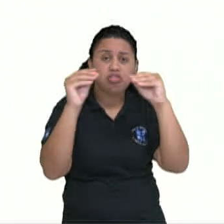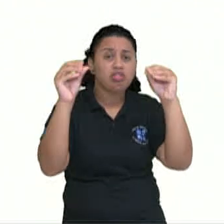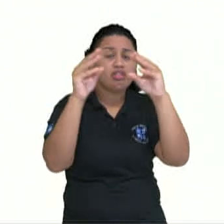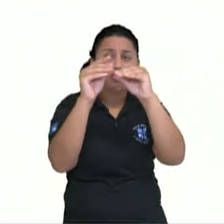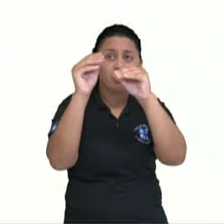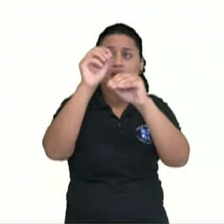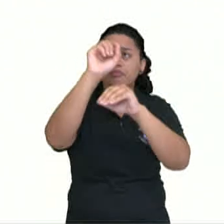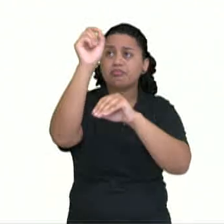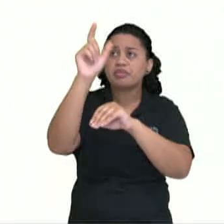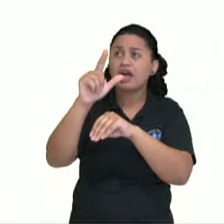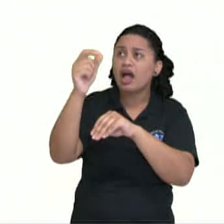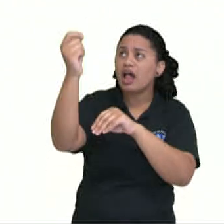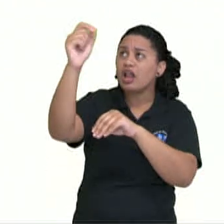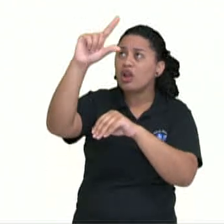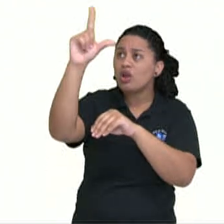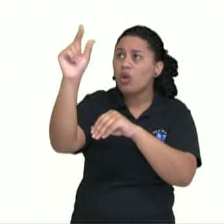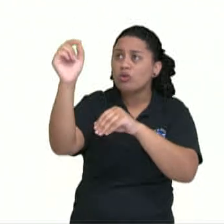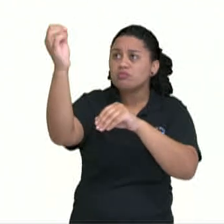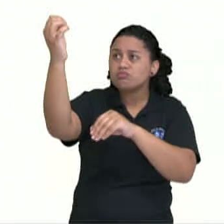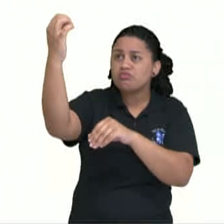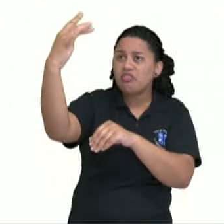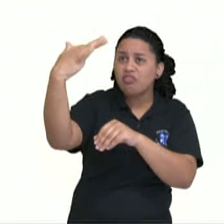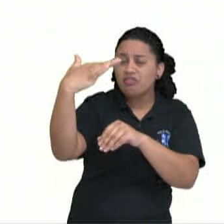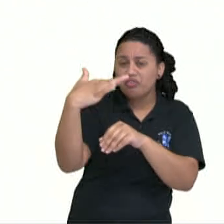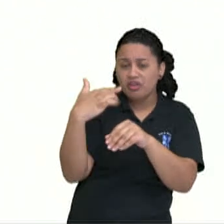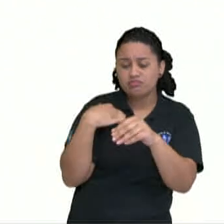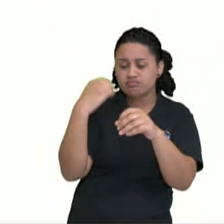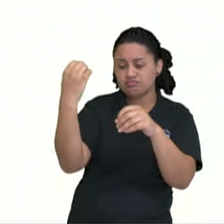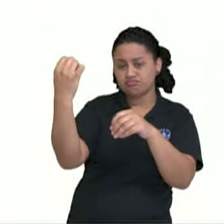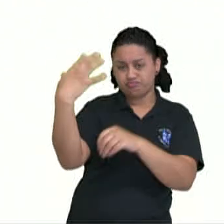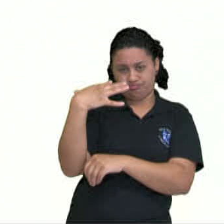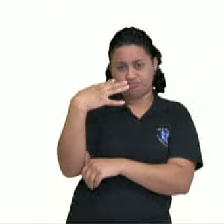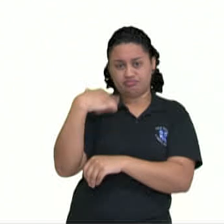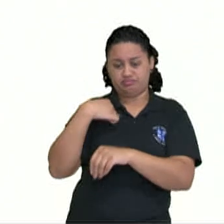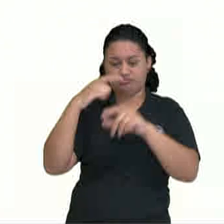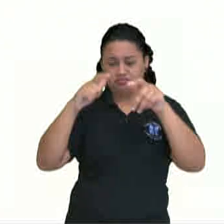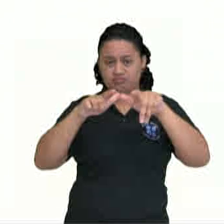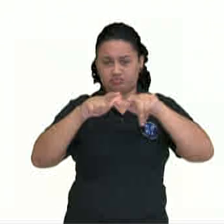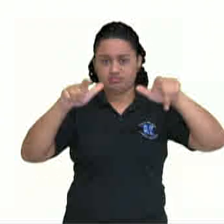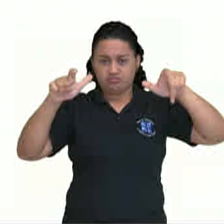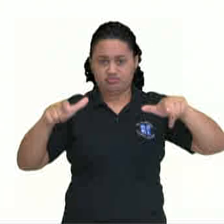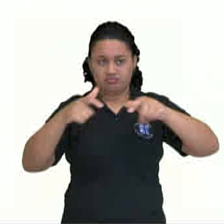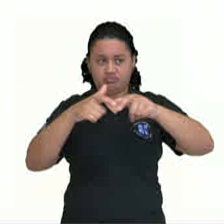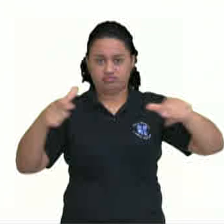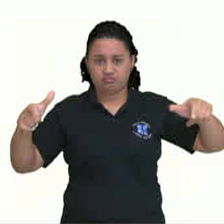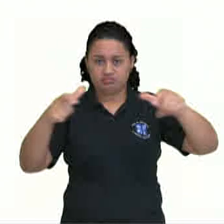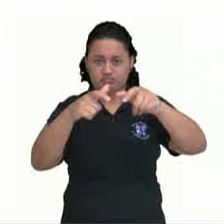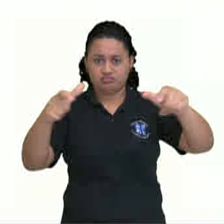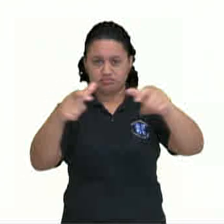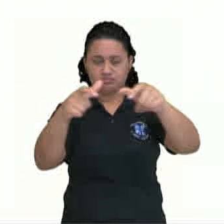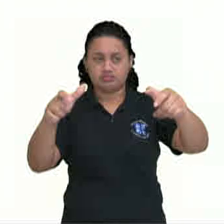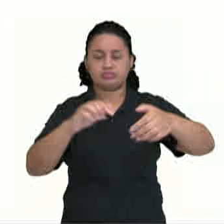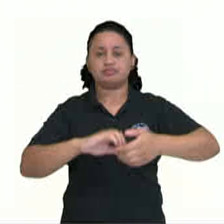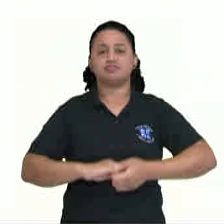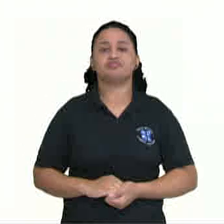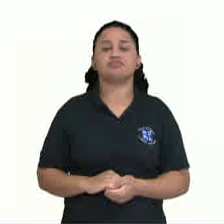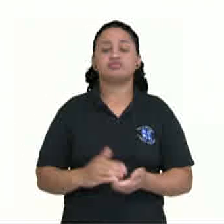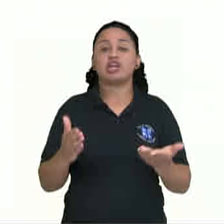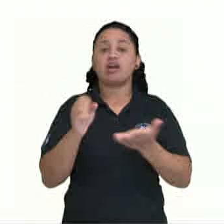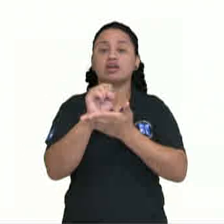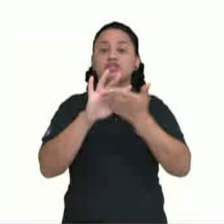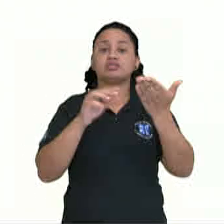raios da lua penetravam livremente, iluminando o assoalho de tábuas grossas. Terceira